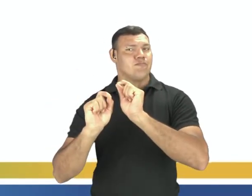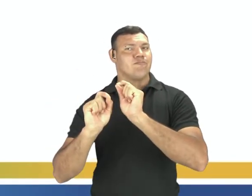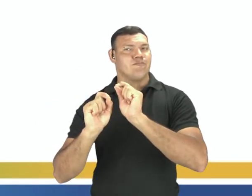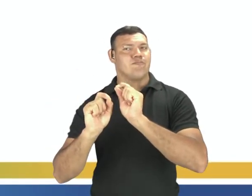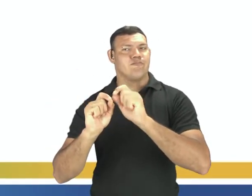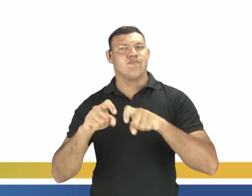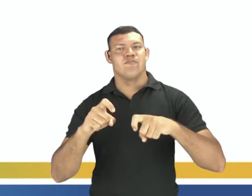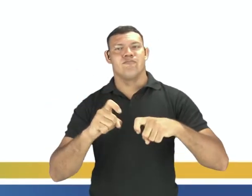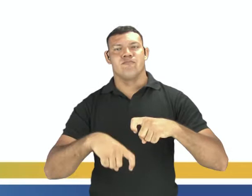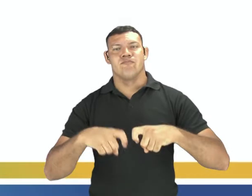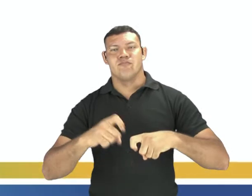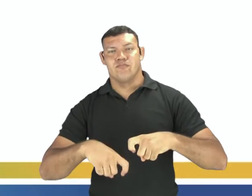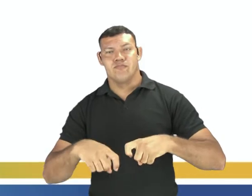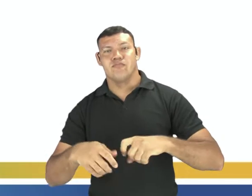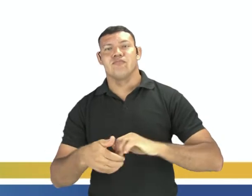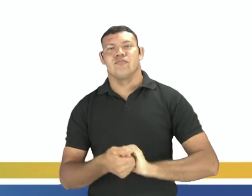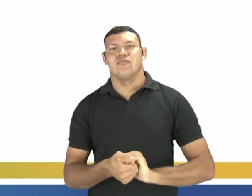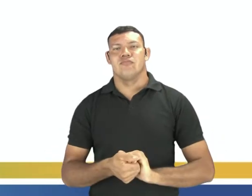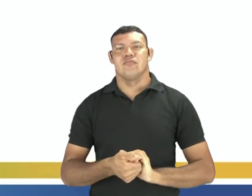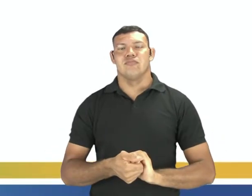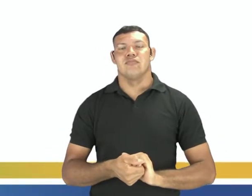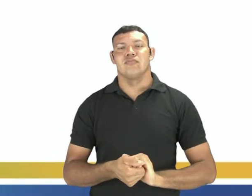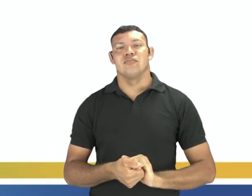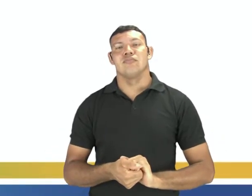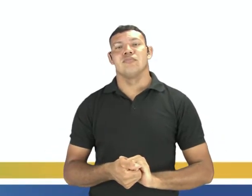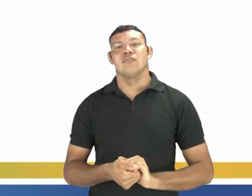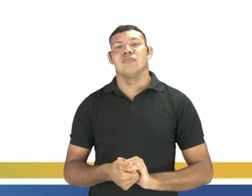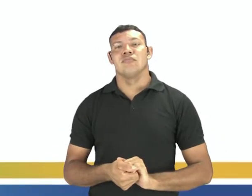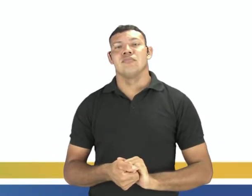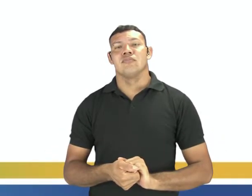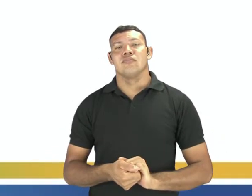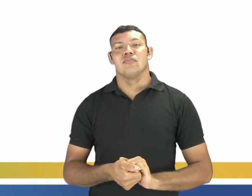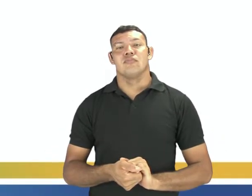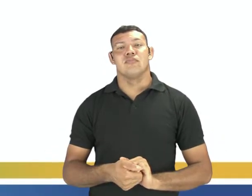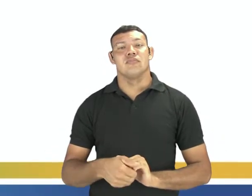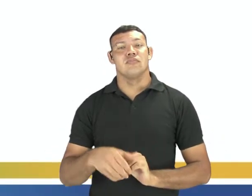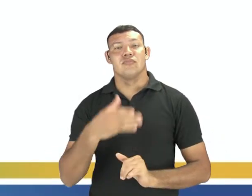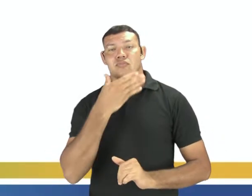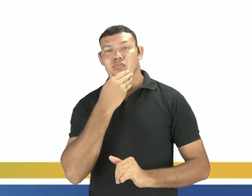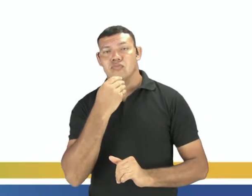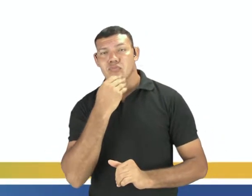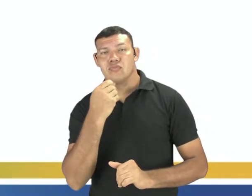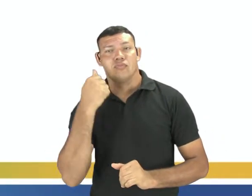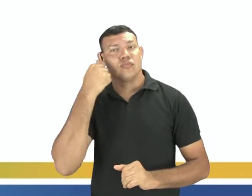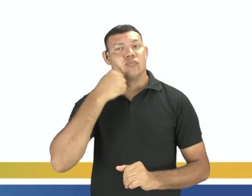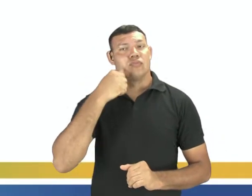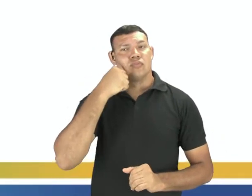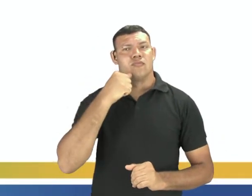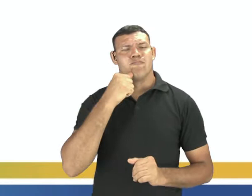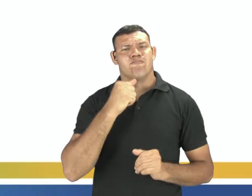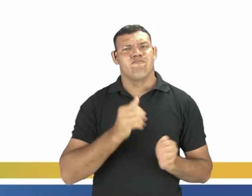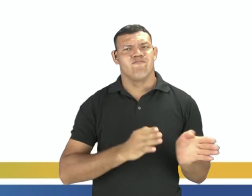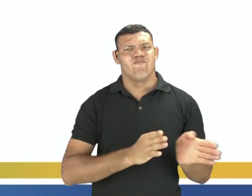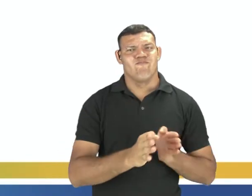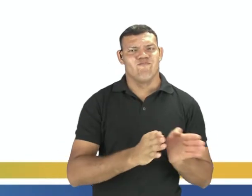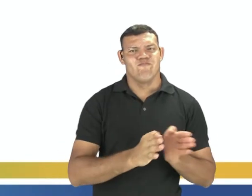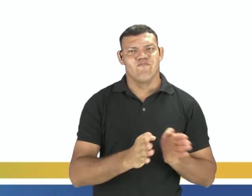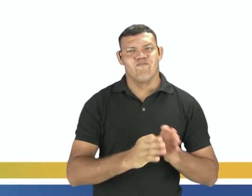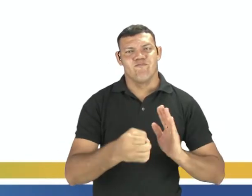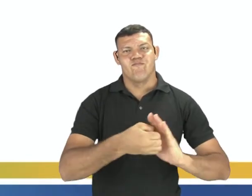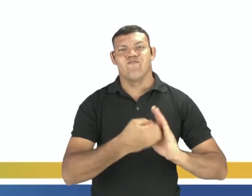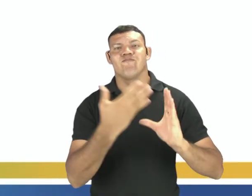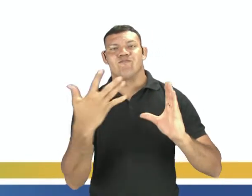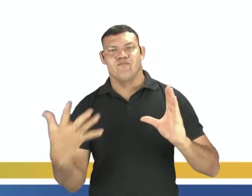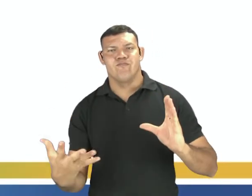das características sexuais secundárias, masculino e feminino. Normalmente, esse processo caracteriza-se